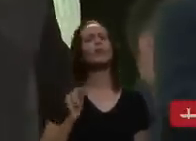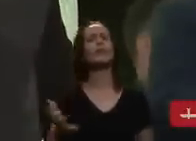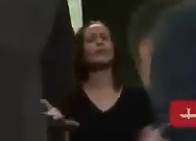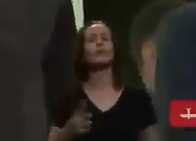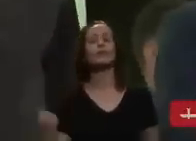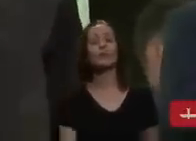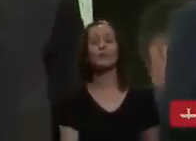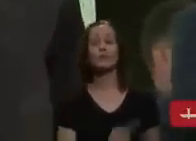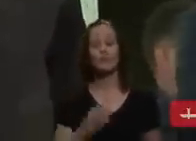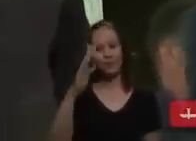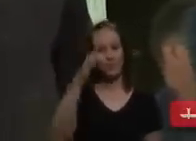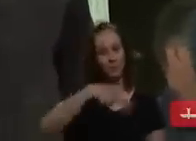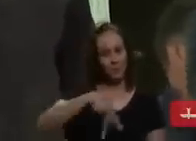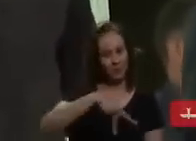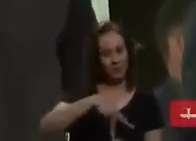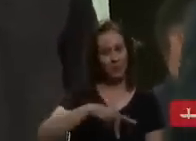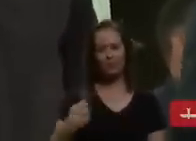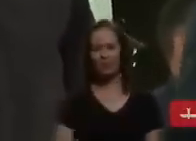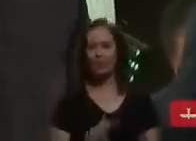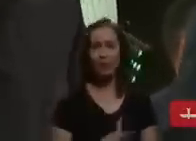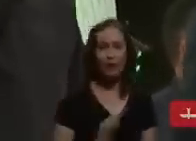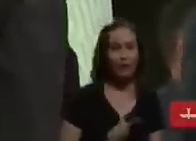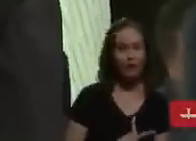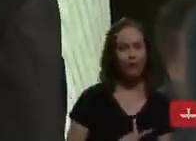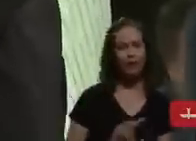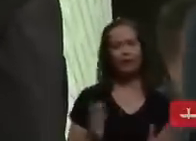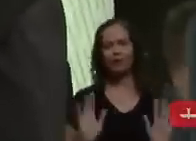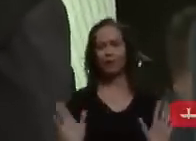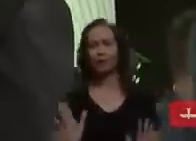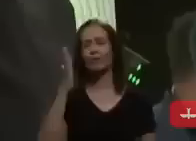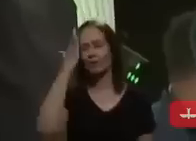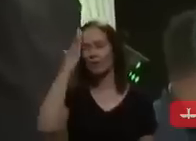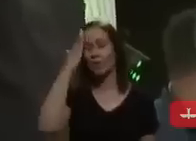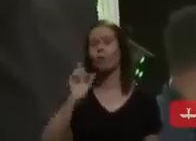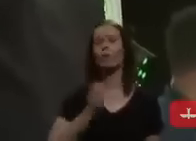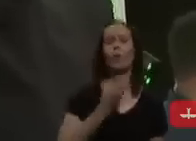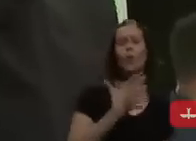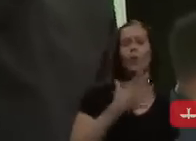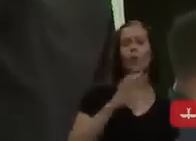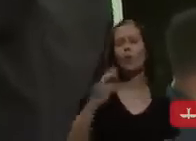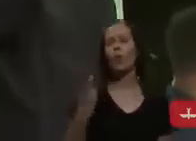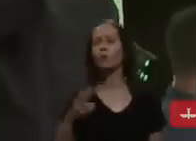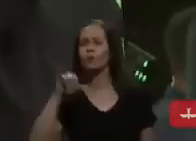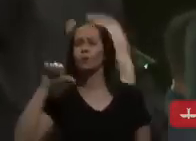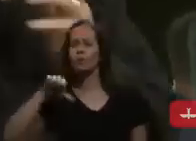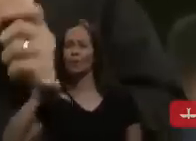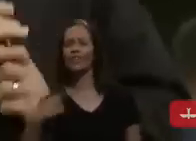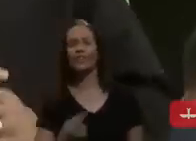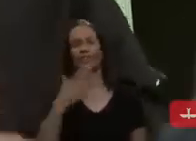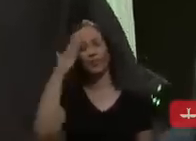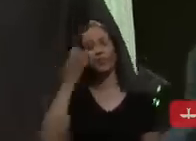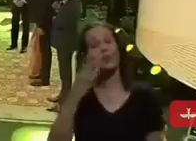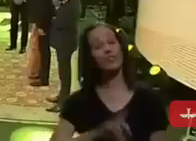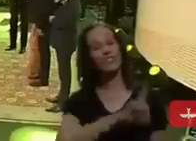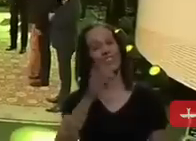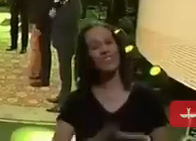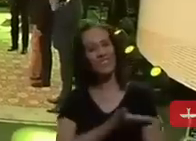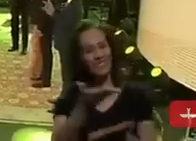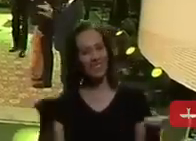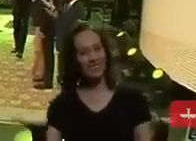país, e não precisamos errar para saber o que é bom e o que não é. Bom dia a todos.